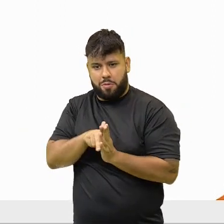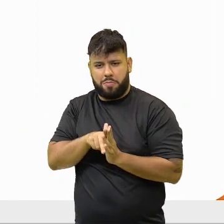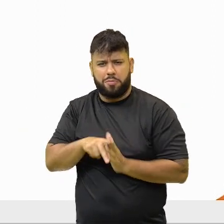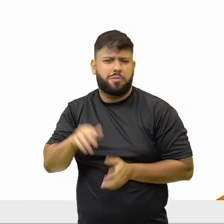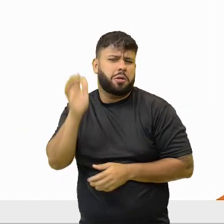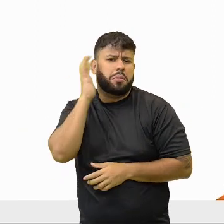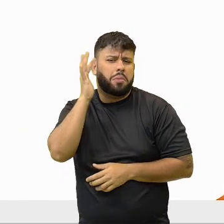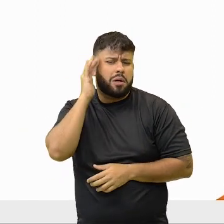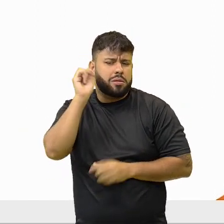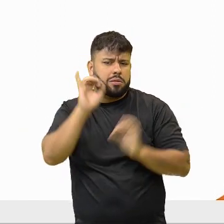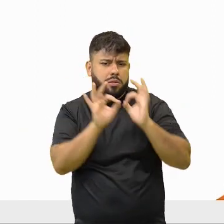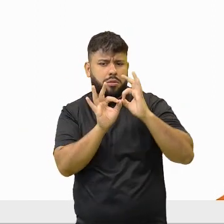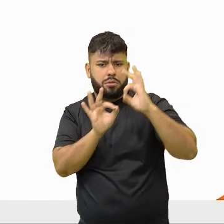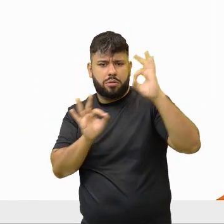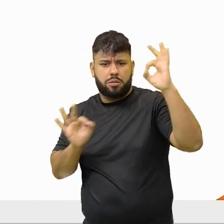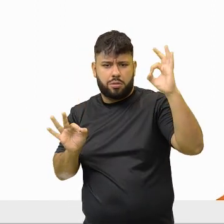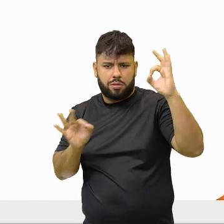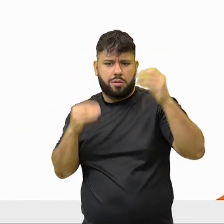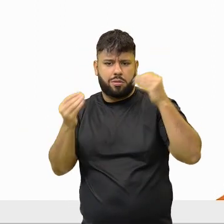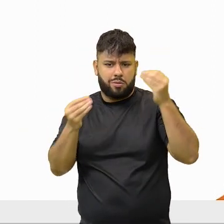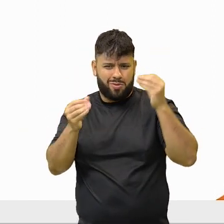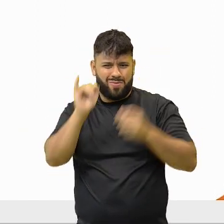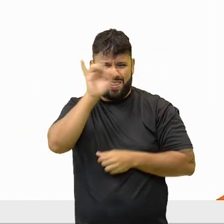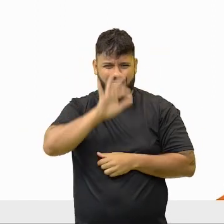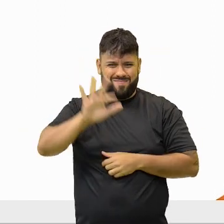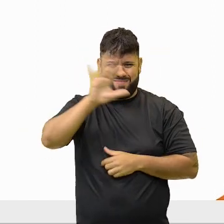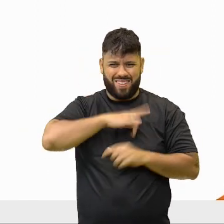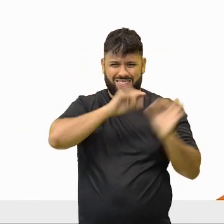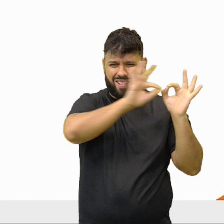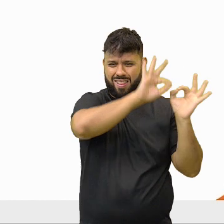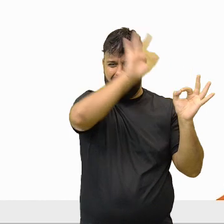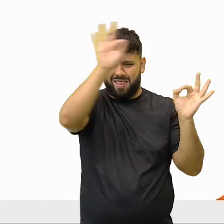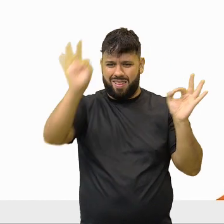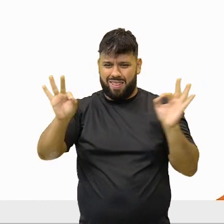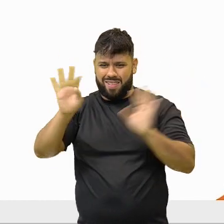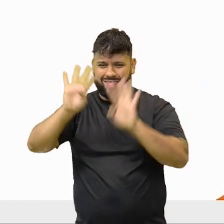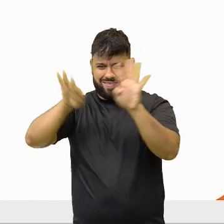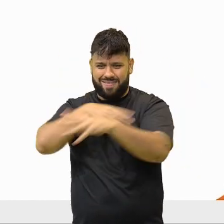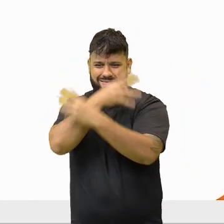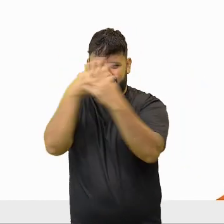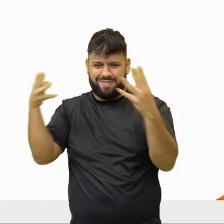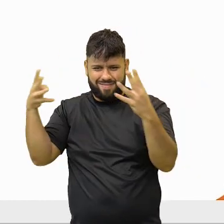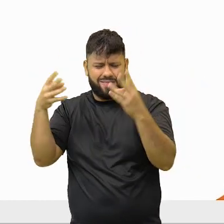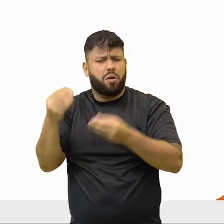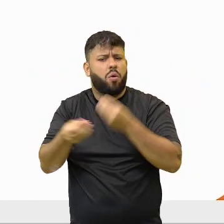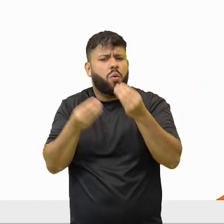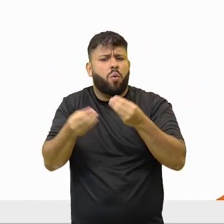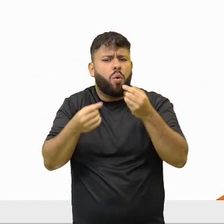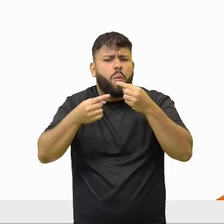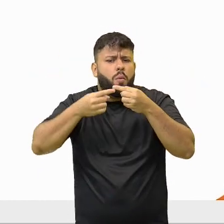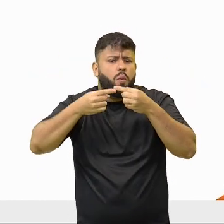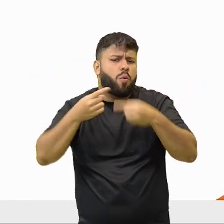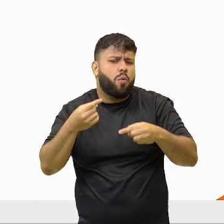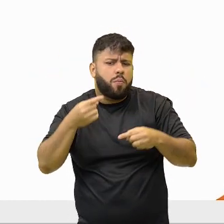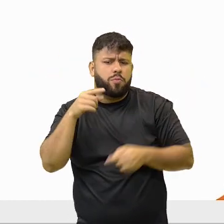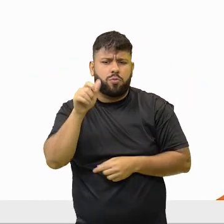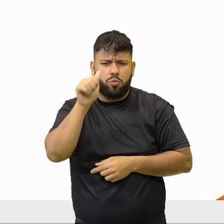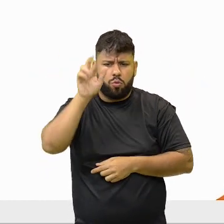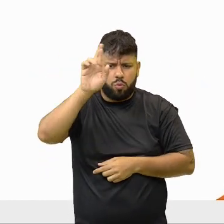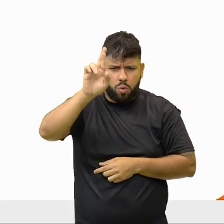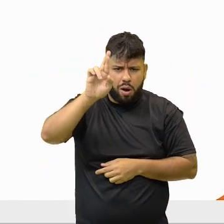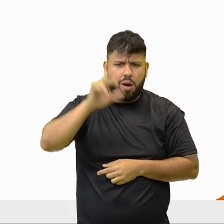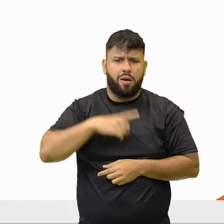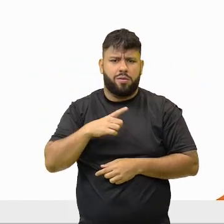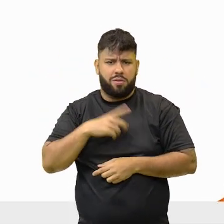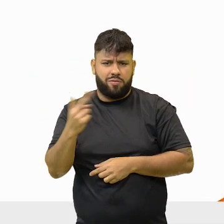bobina e a gaiola da imagem seja de 3 metros e que o valor da ruptura dielétrica do ar no local seja de 3